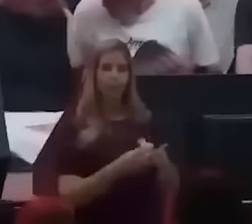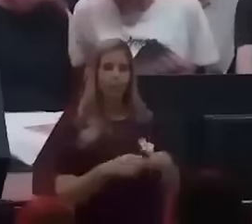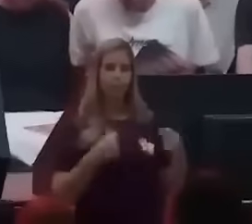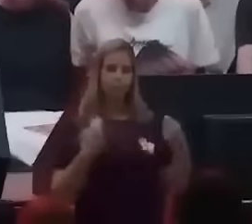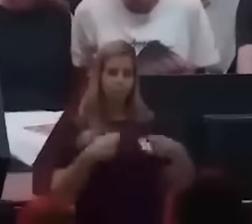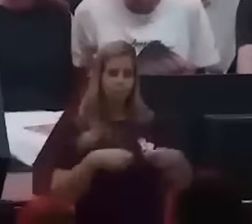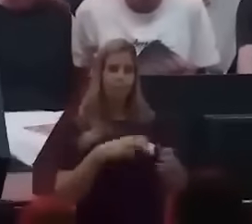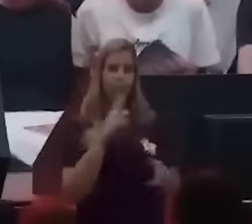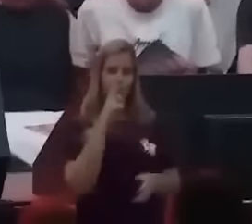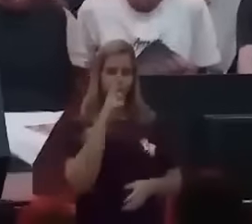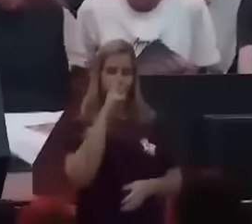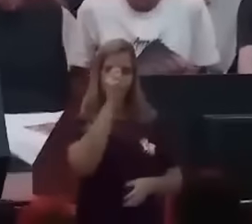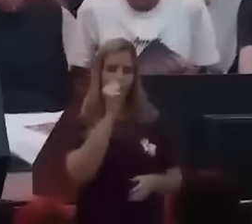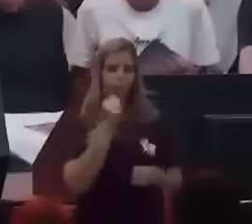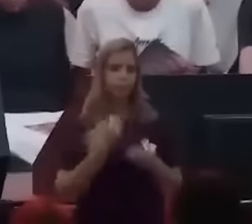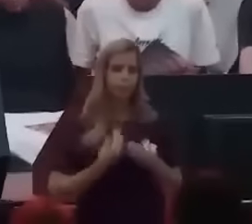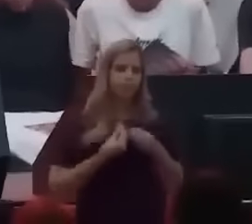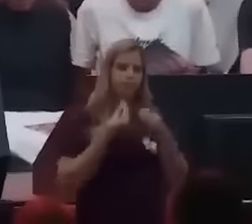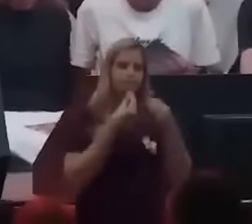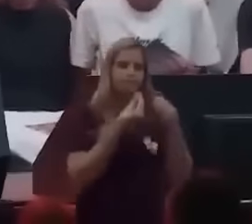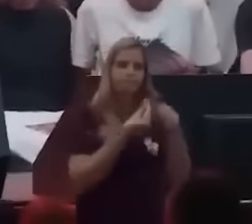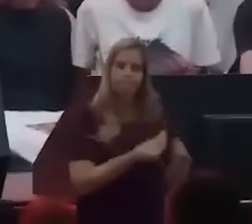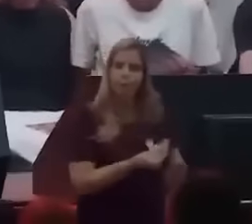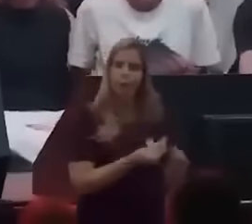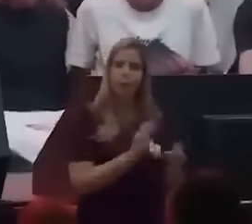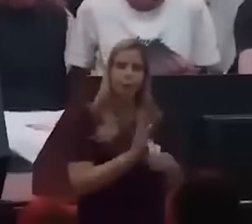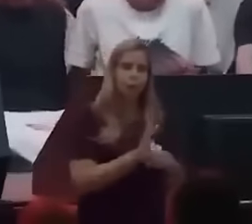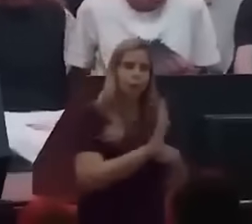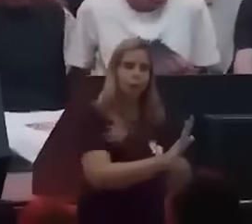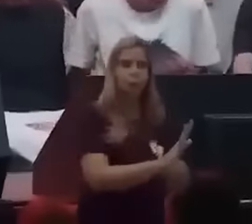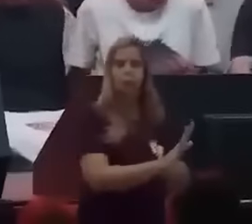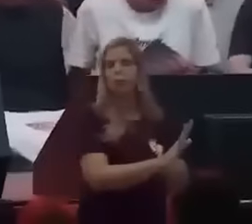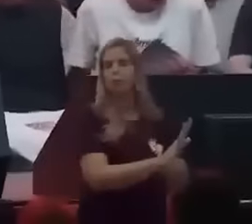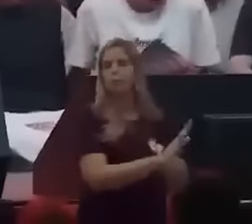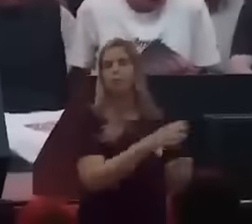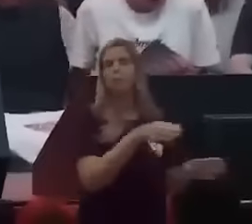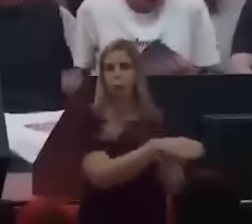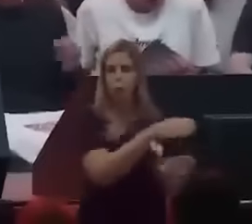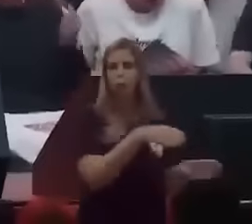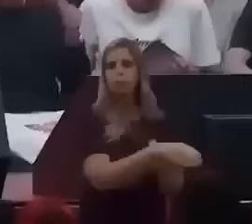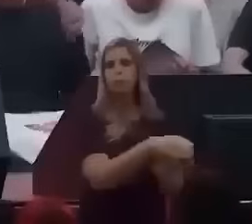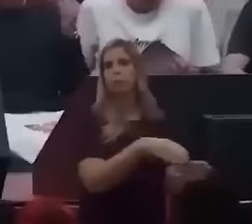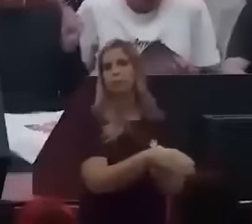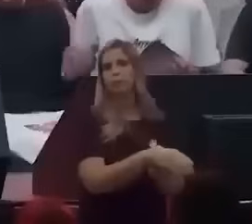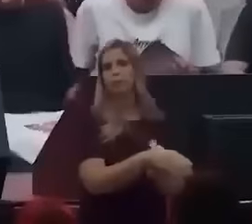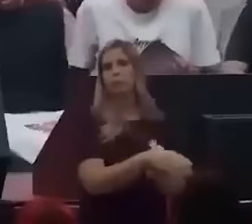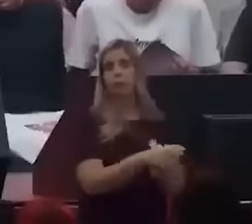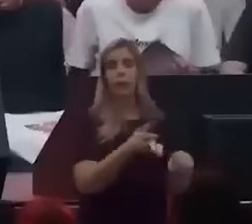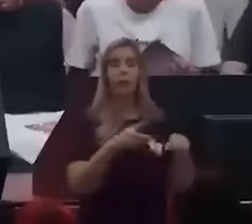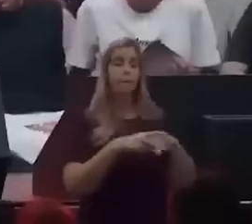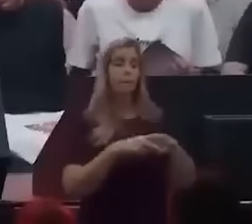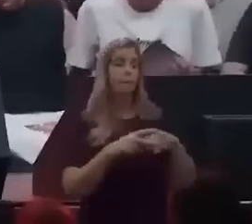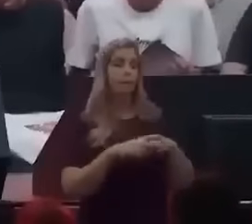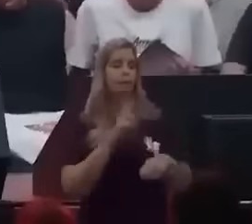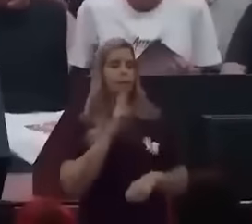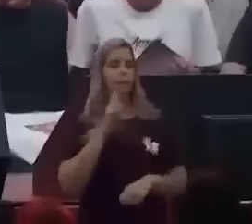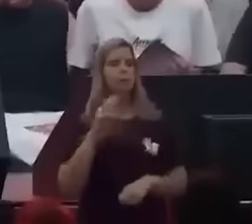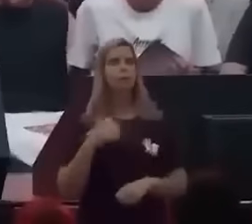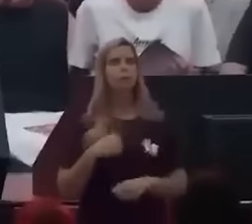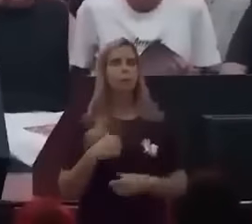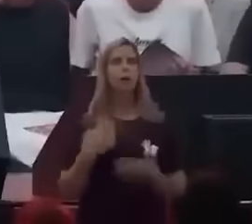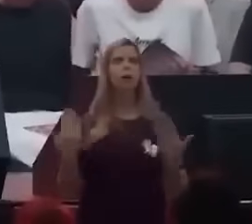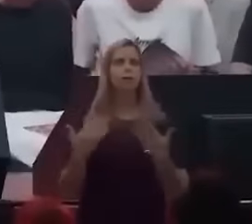irmãos. Eu acho que Pedro deu uma raspada na garganta e disse: Senhor, eu estou entendendo o que está